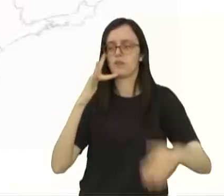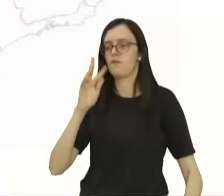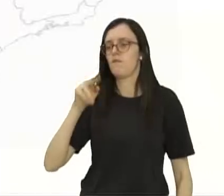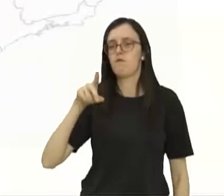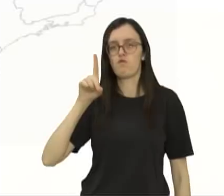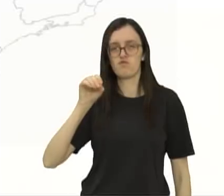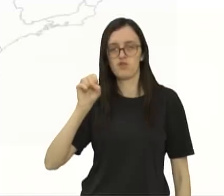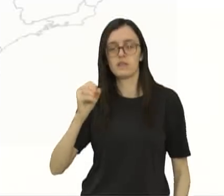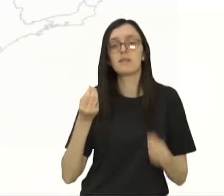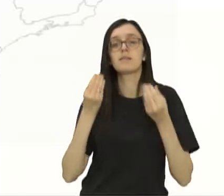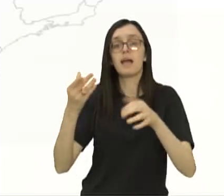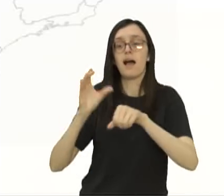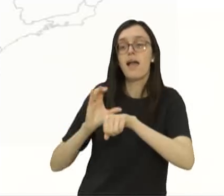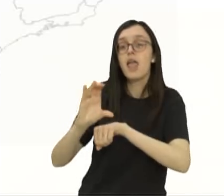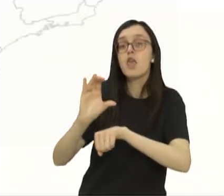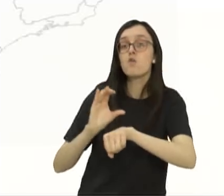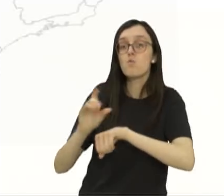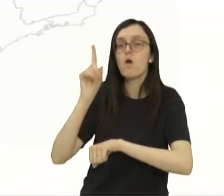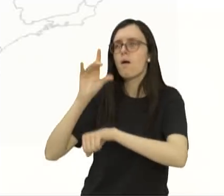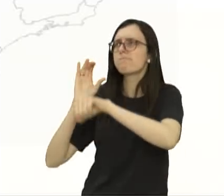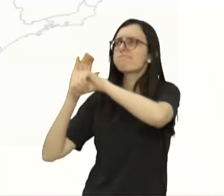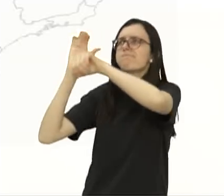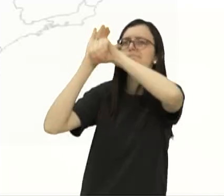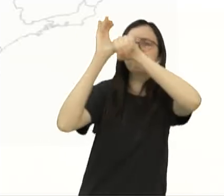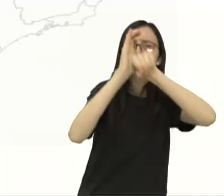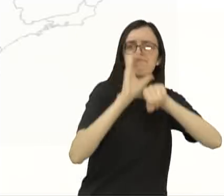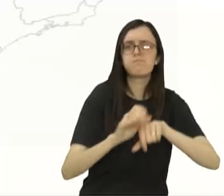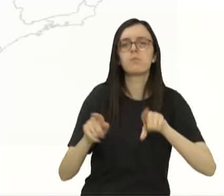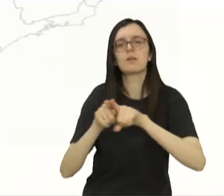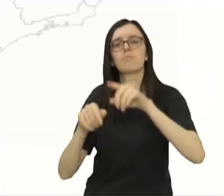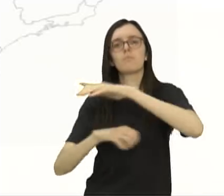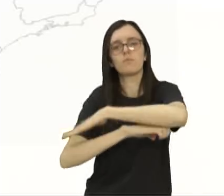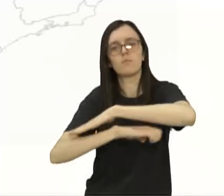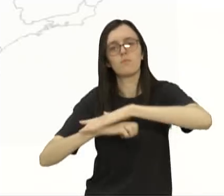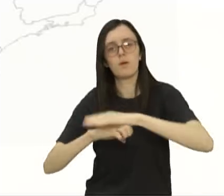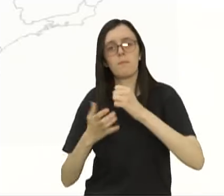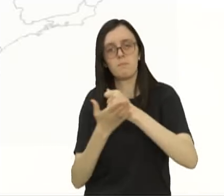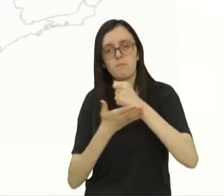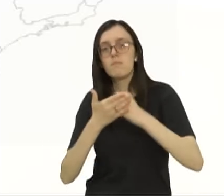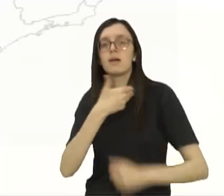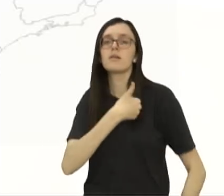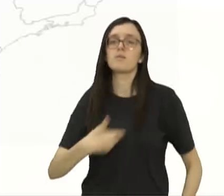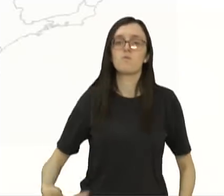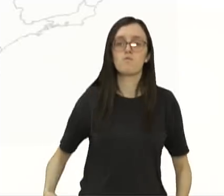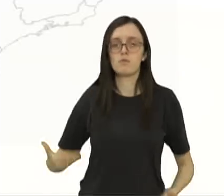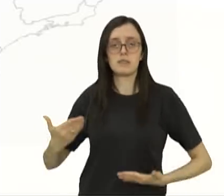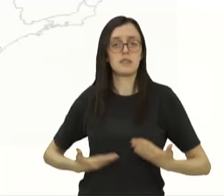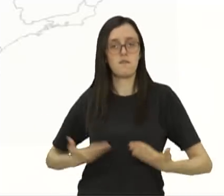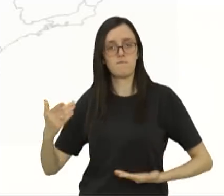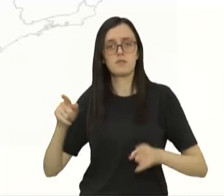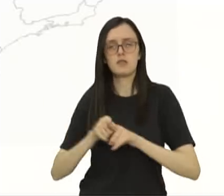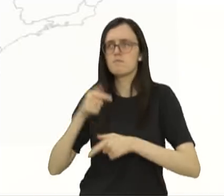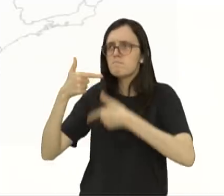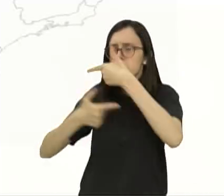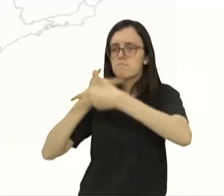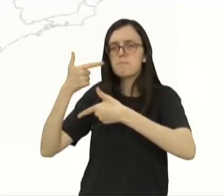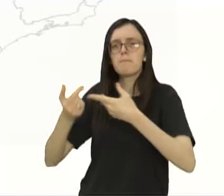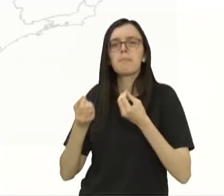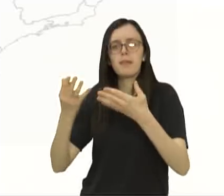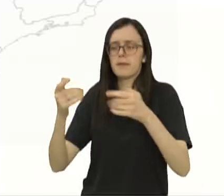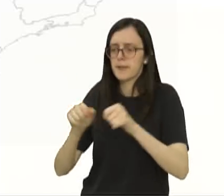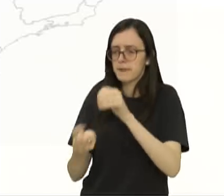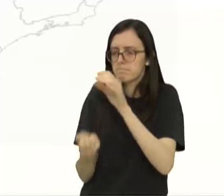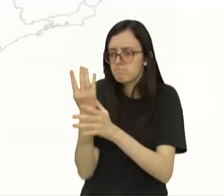recursos para a realização de investimentos em infraestrutura e serviços públicos e empreendimentos produtivos com